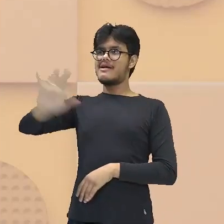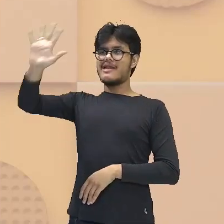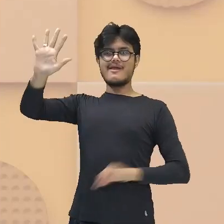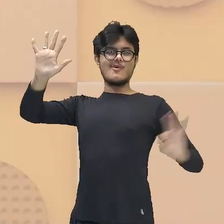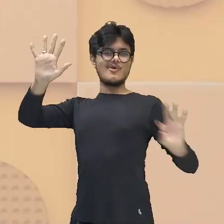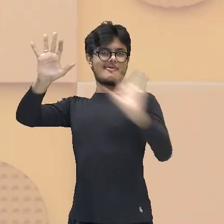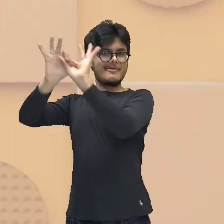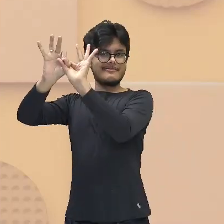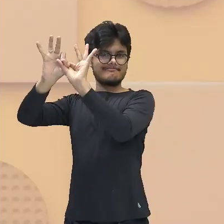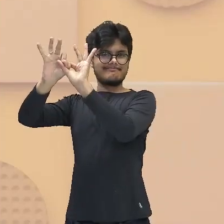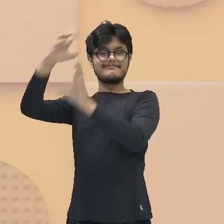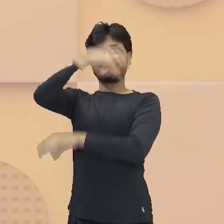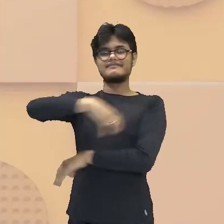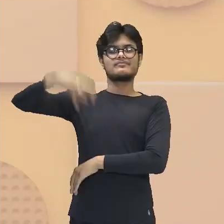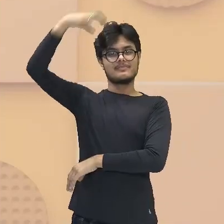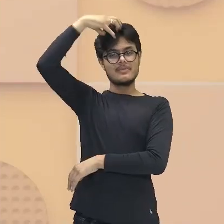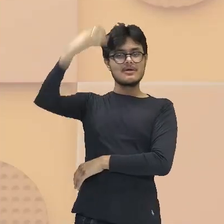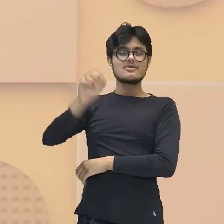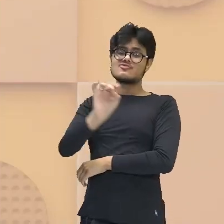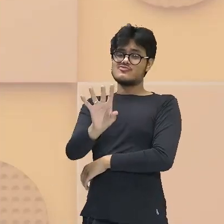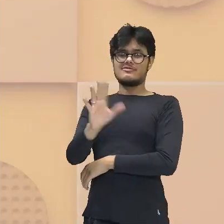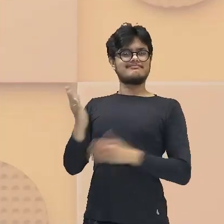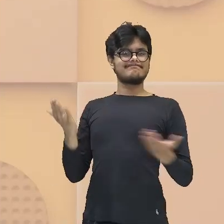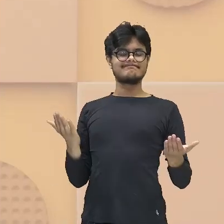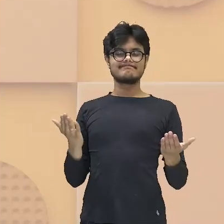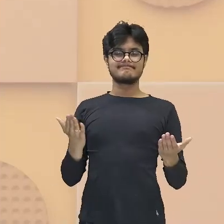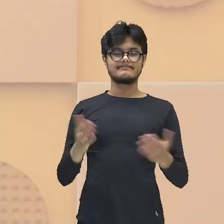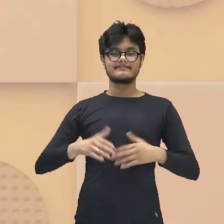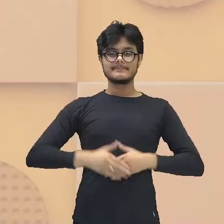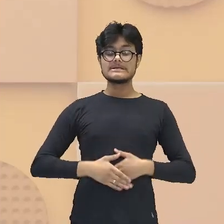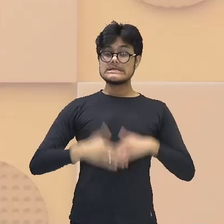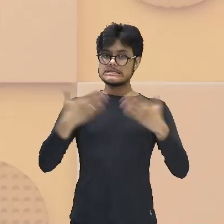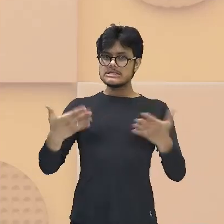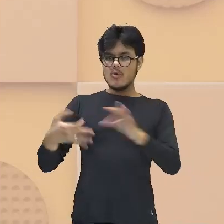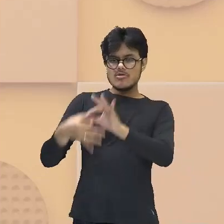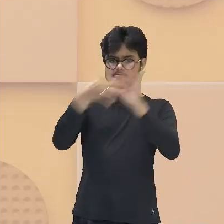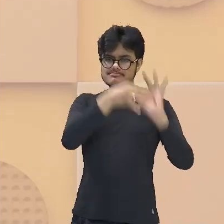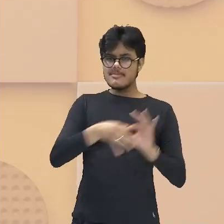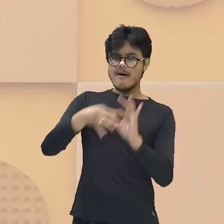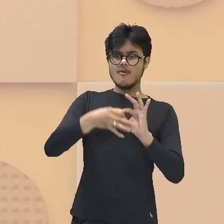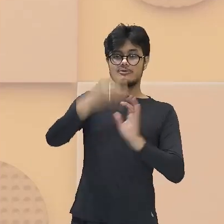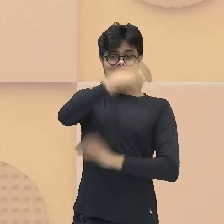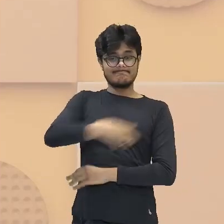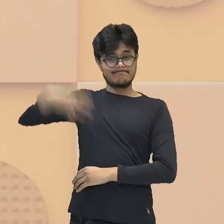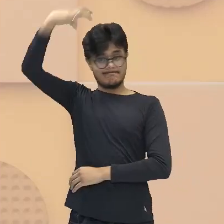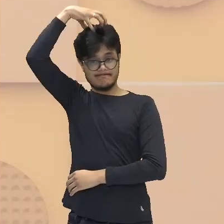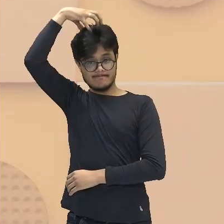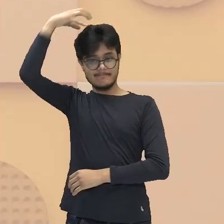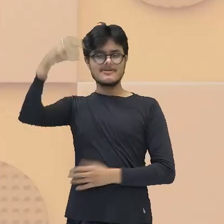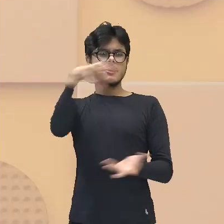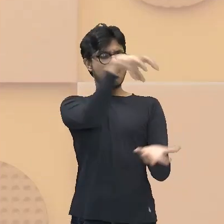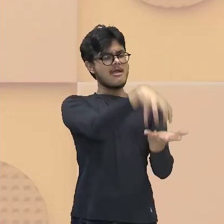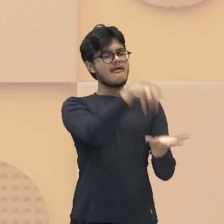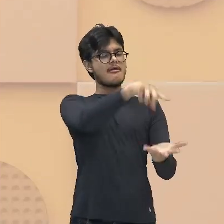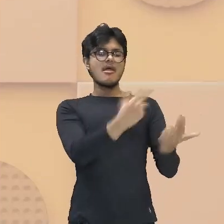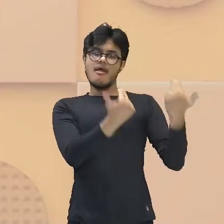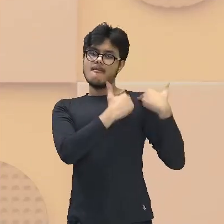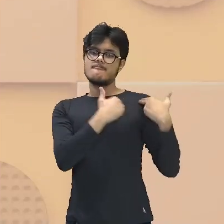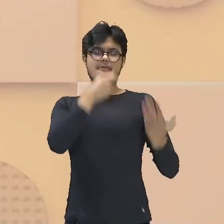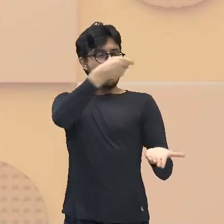essas metrópoles. Então, o que acontecia no Pacto Colonial? As colônias eram obrigadas